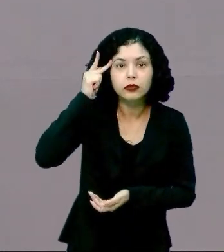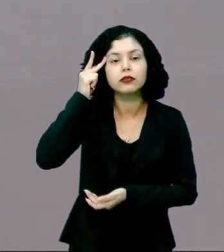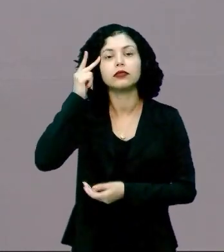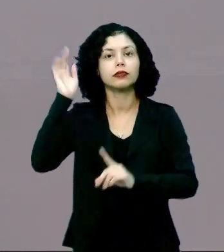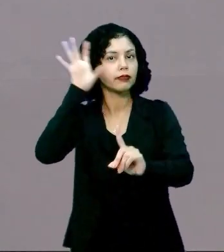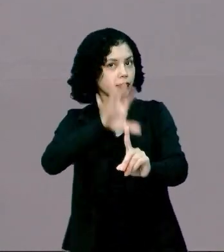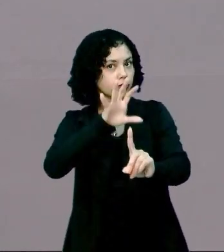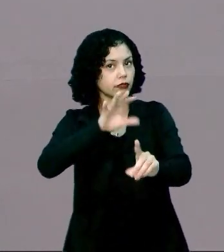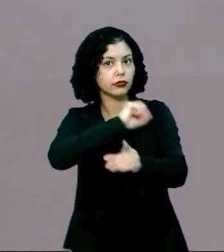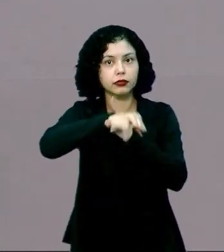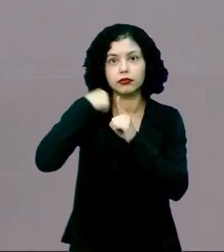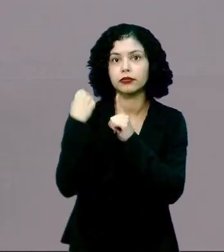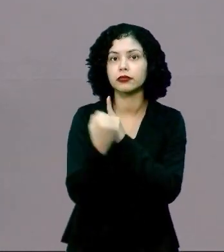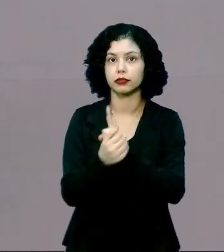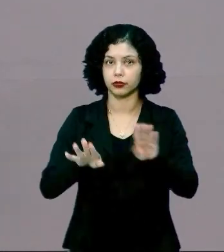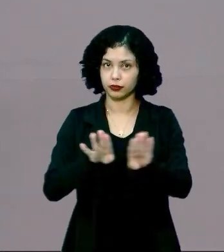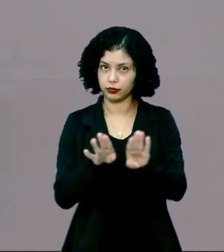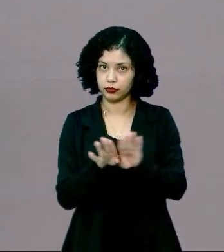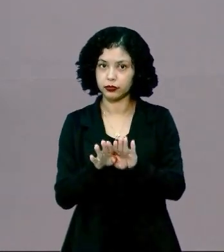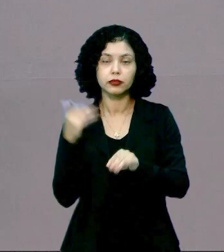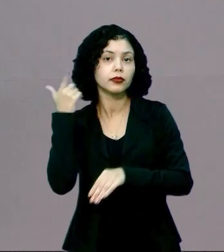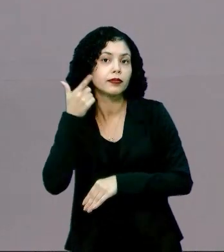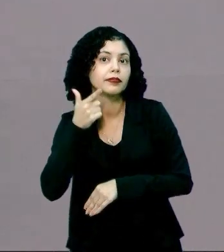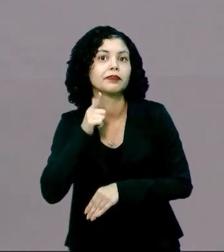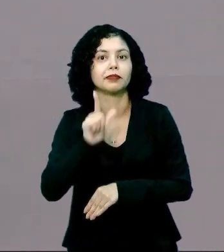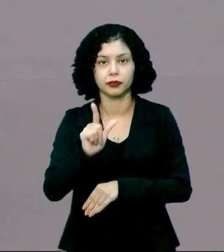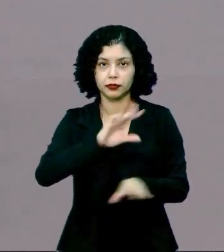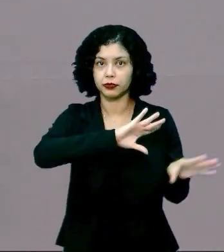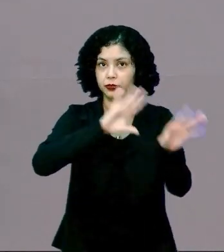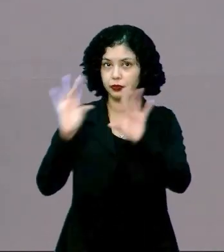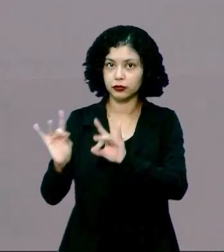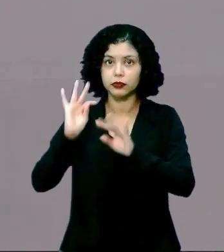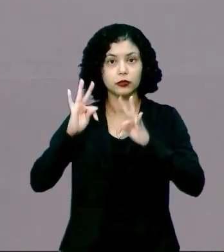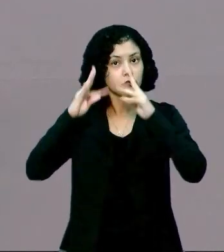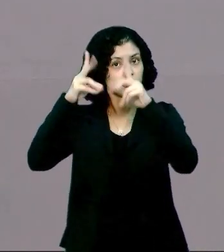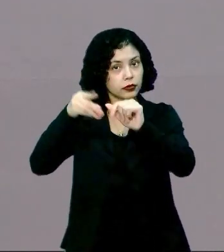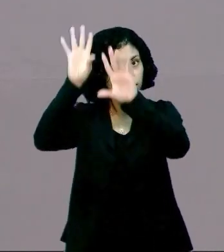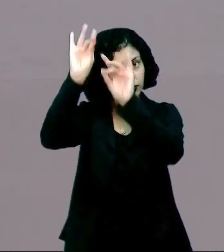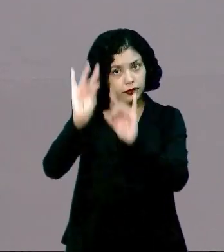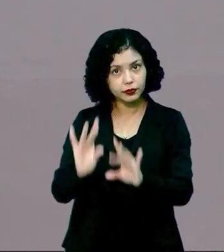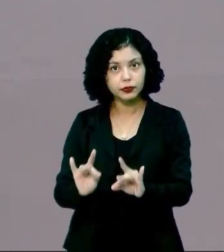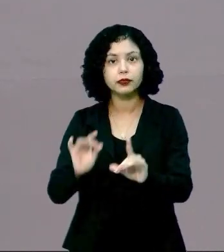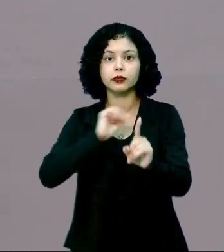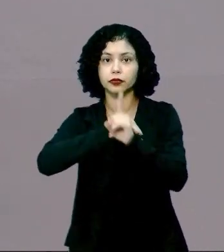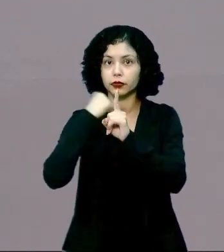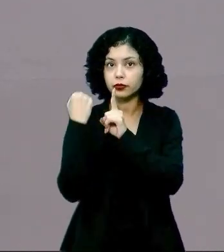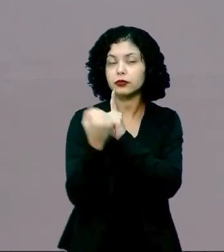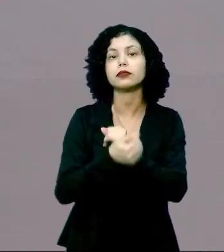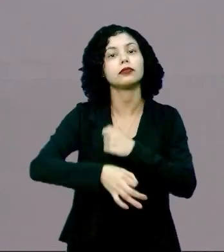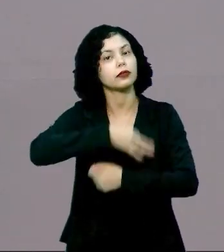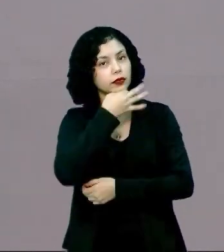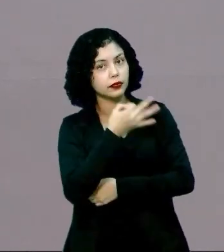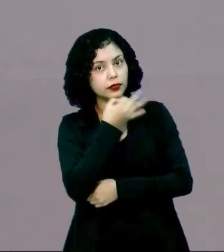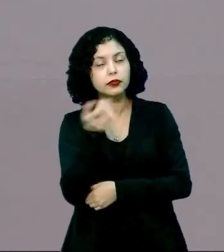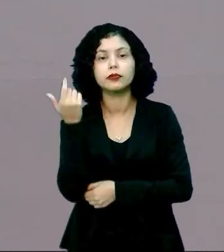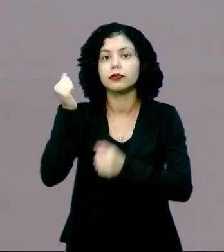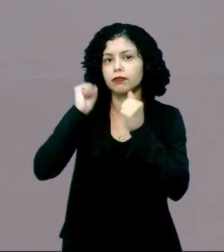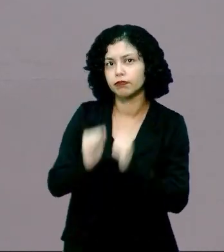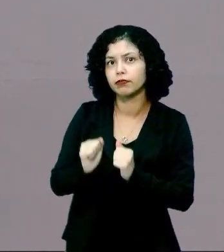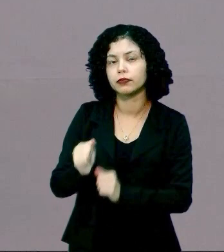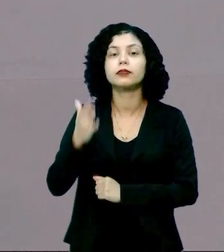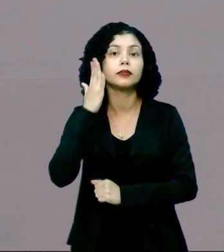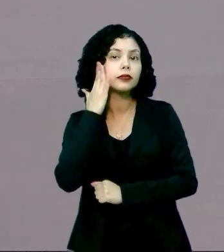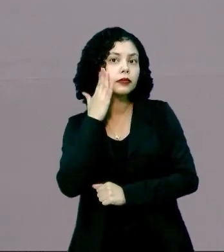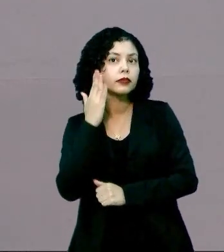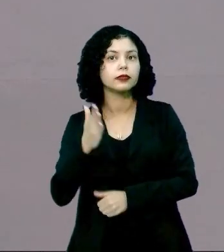têm influência na sociedade para que eu consiga, através de todos esses dados e todos esses argumentos, eu possa